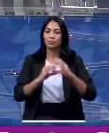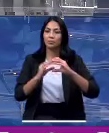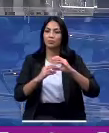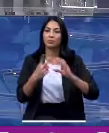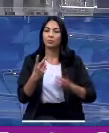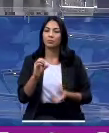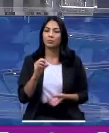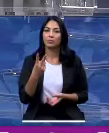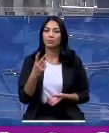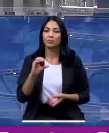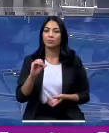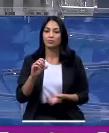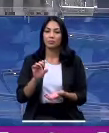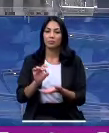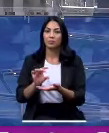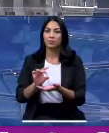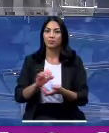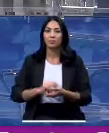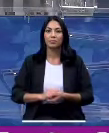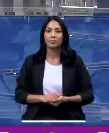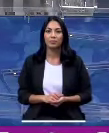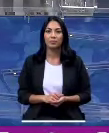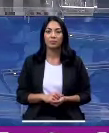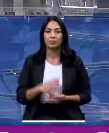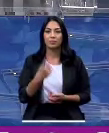concurso 2029 da Loto Fácil.